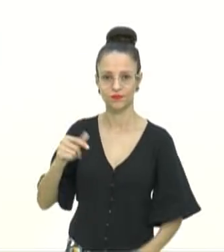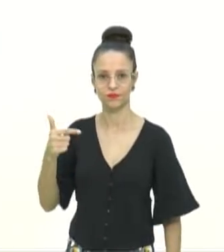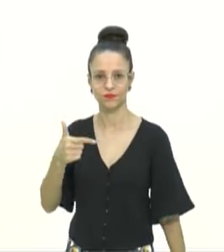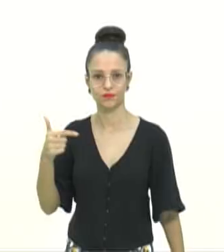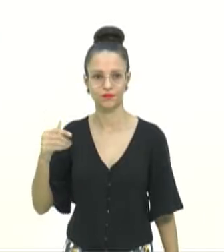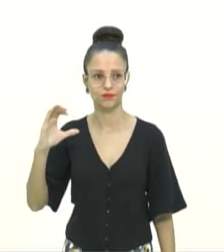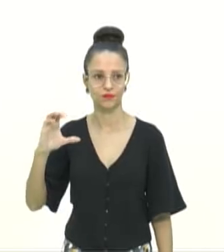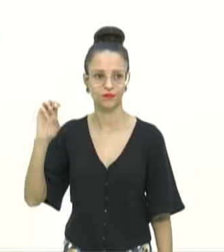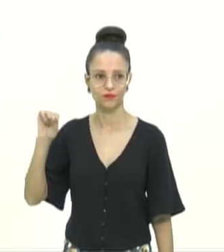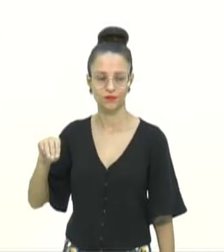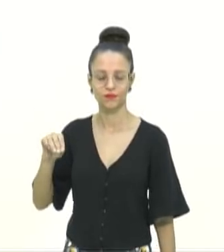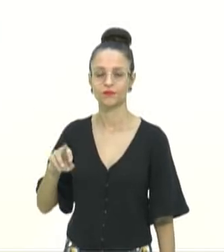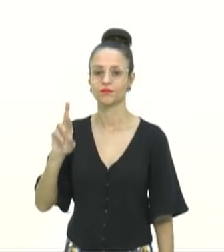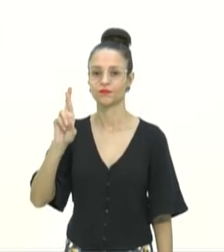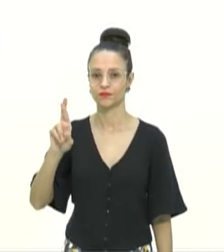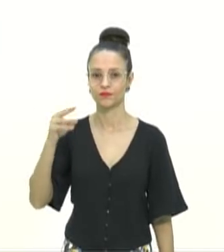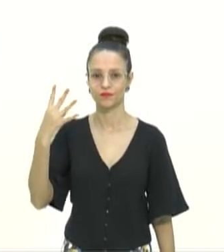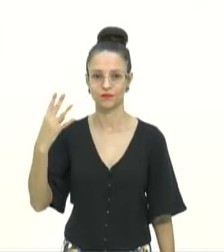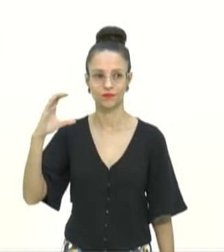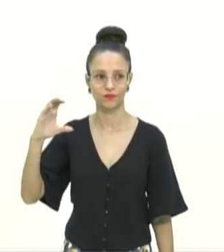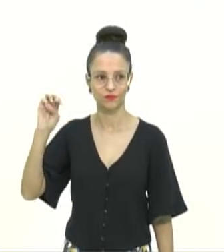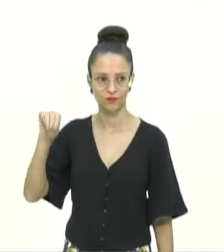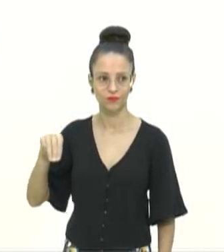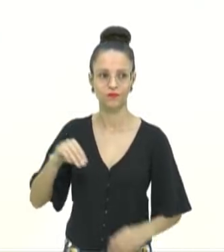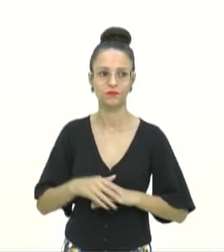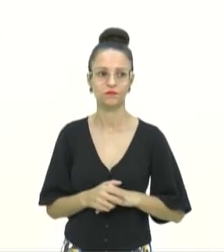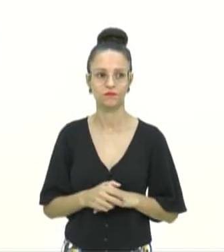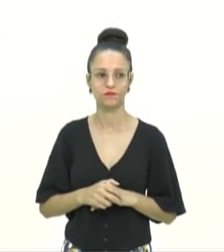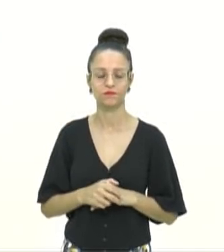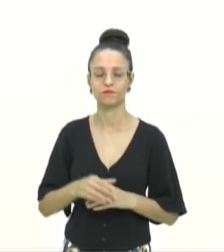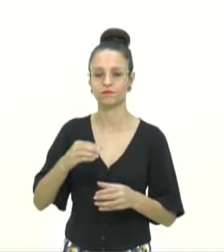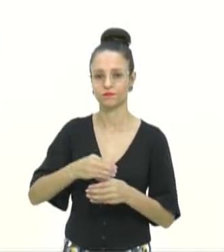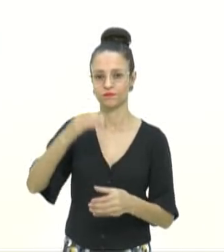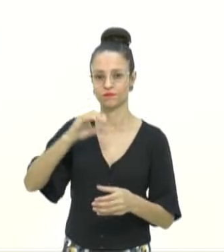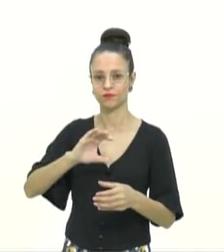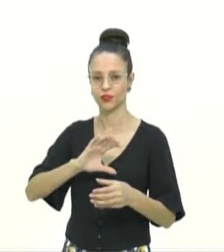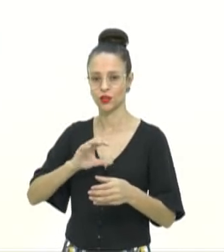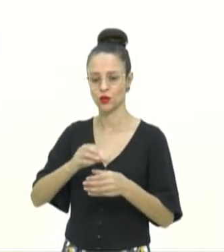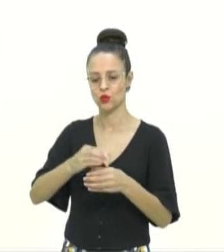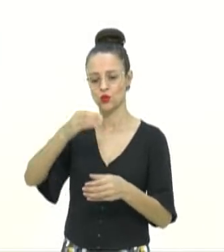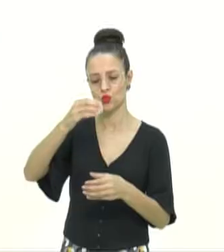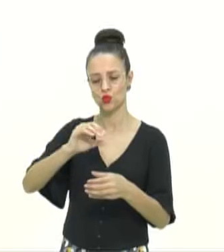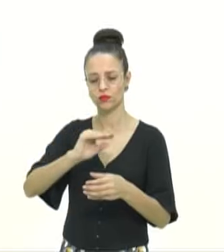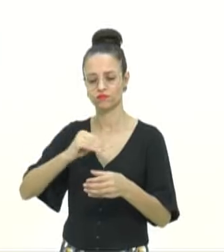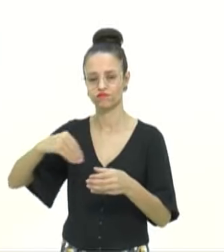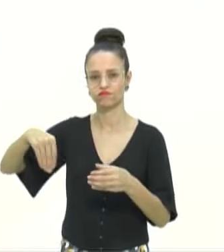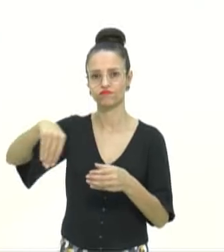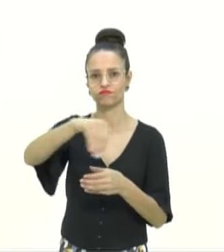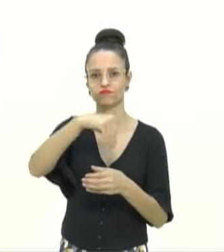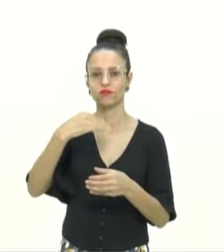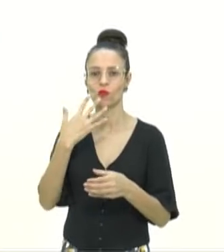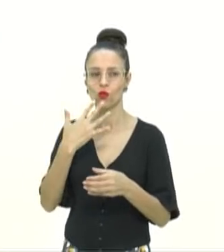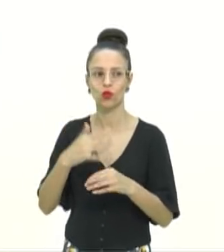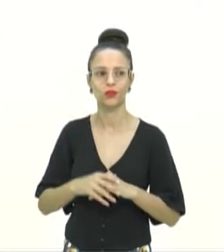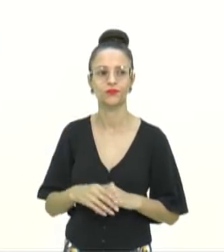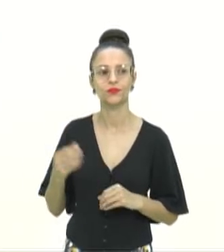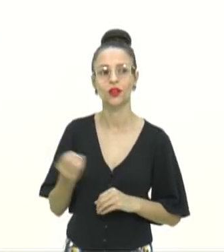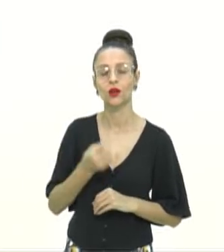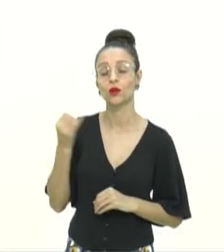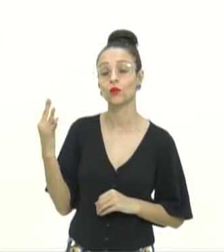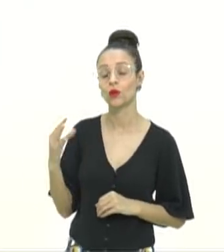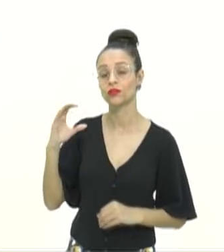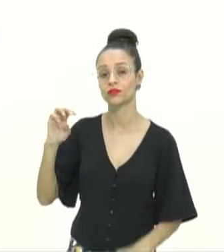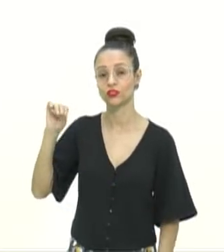22 centímetros e raio 4 centímetros, encapando ela com papel contact. Olha lá. Quantos